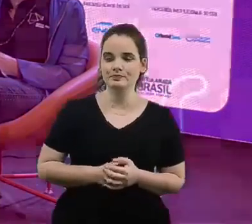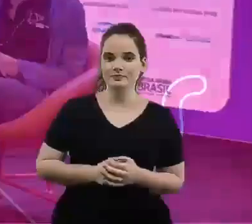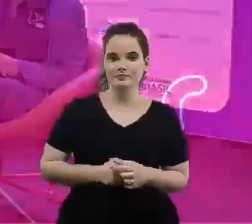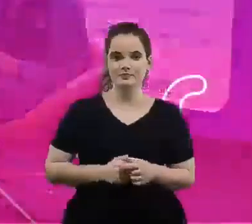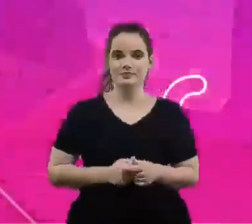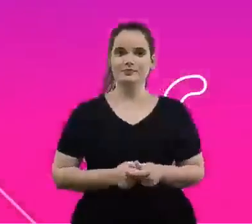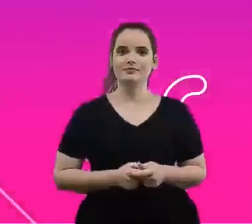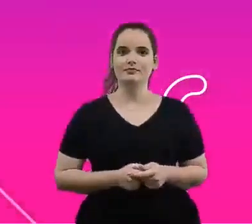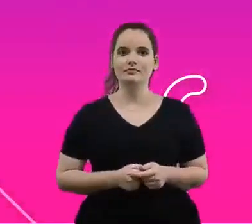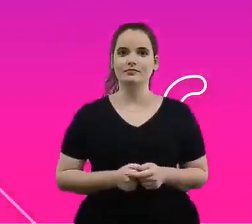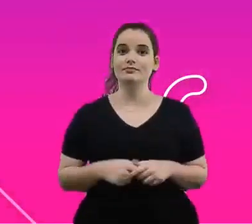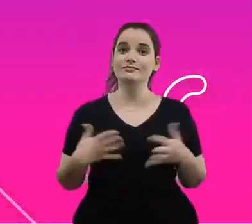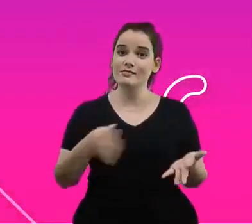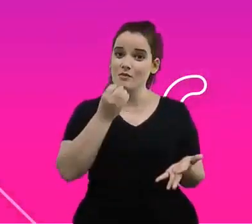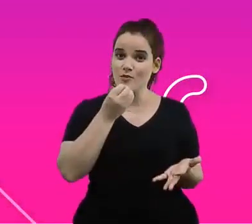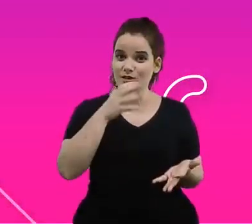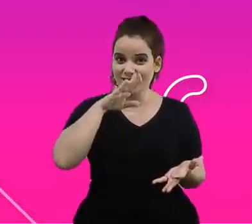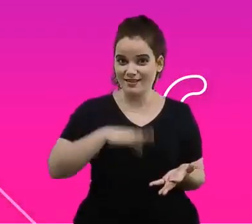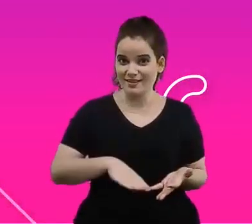Boa tarde, gente.